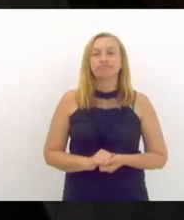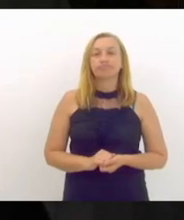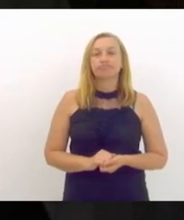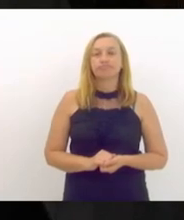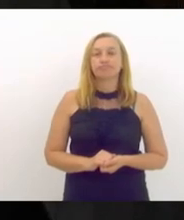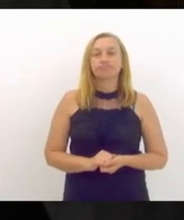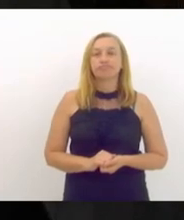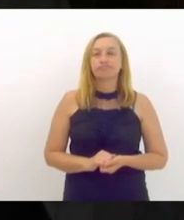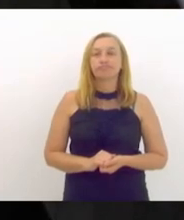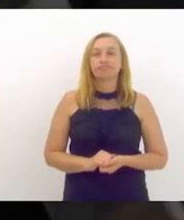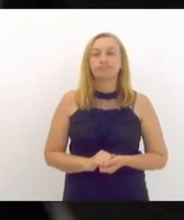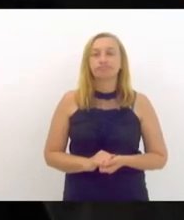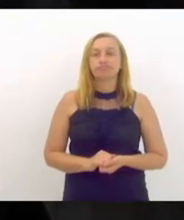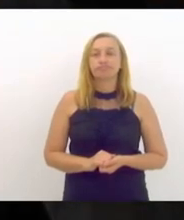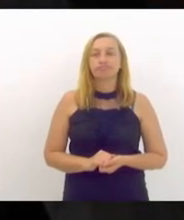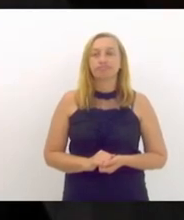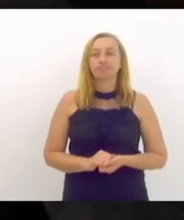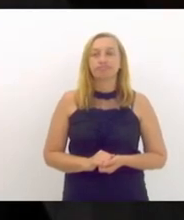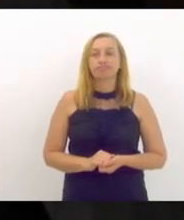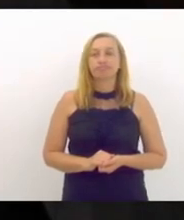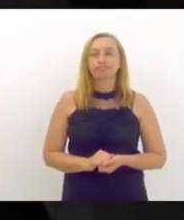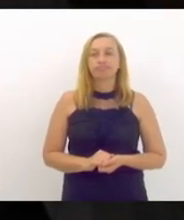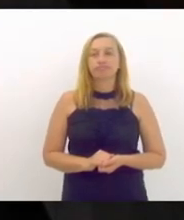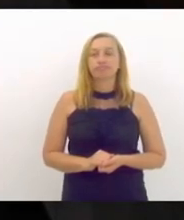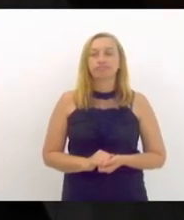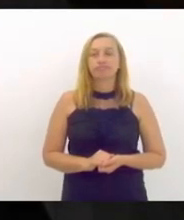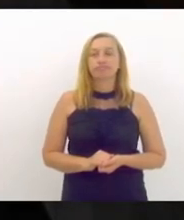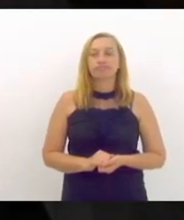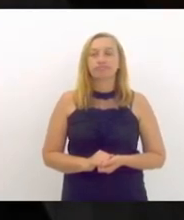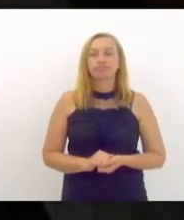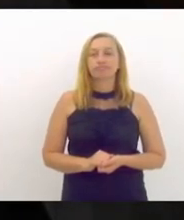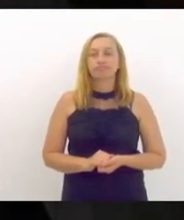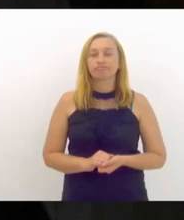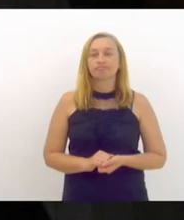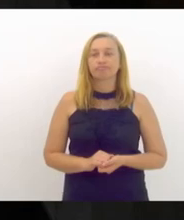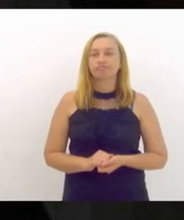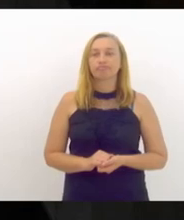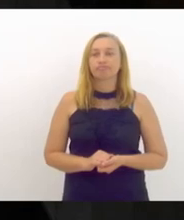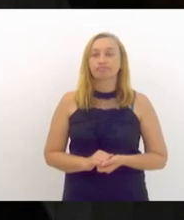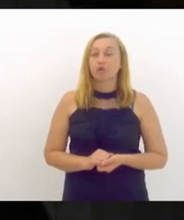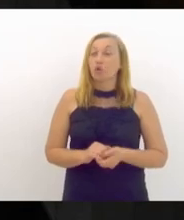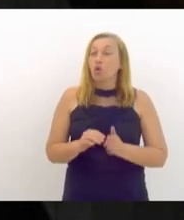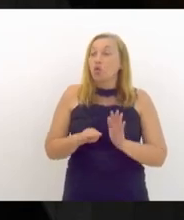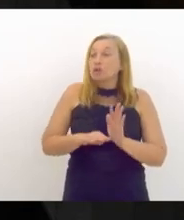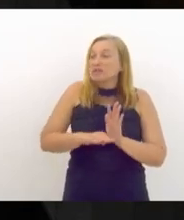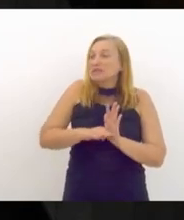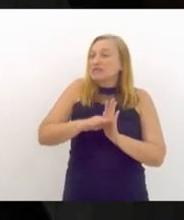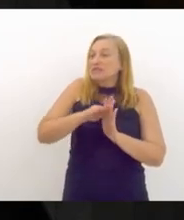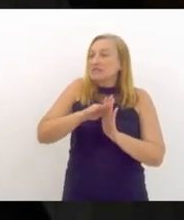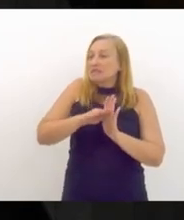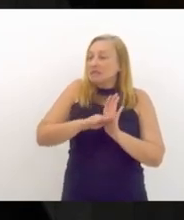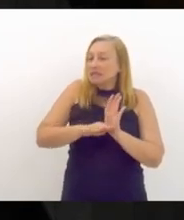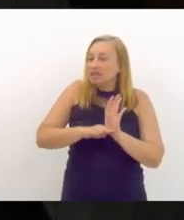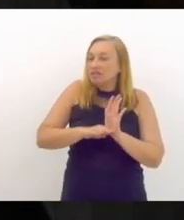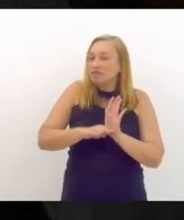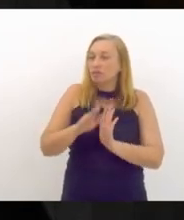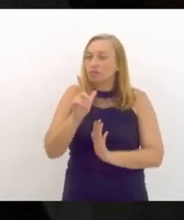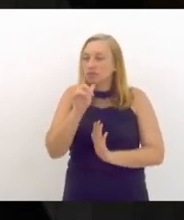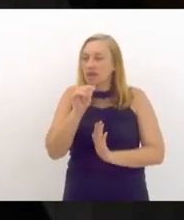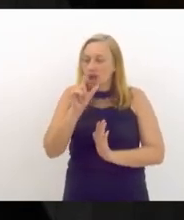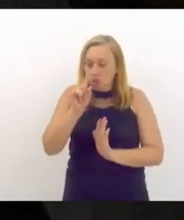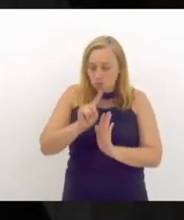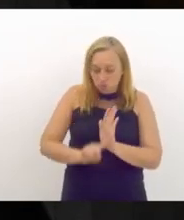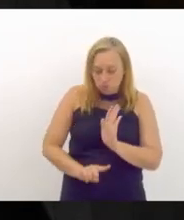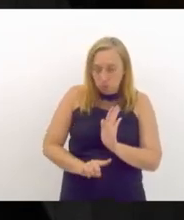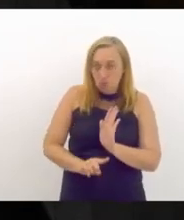As cotas de fundo dessas galerias estão muito baixas. Quando você pega na Baía de